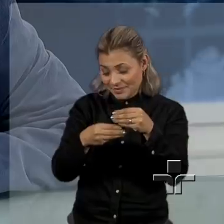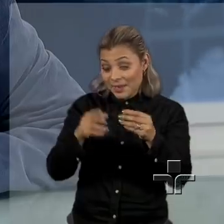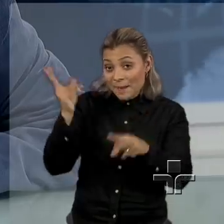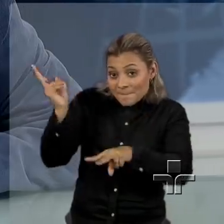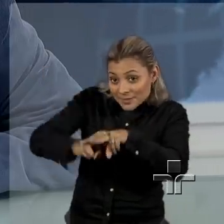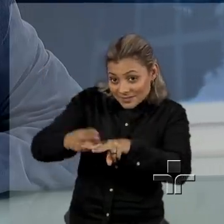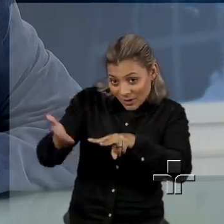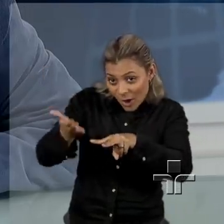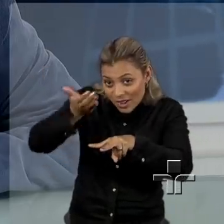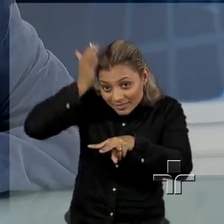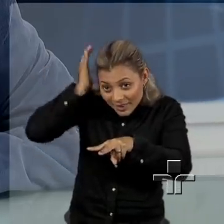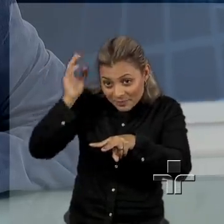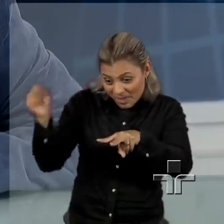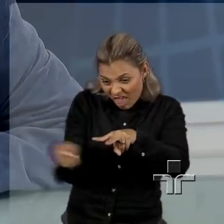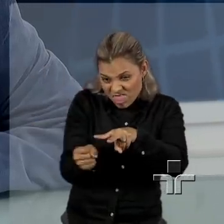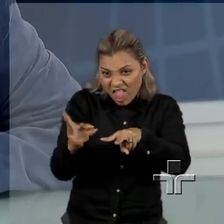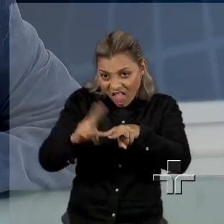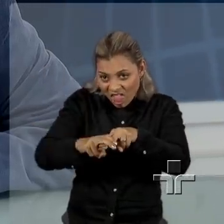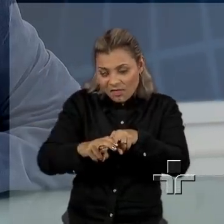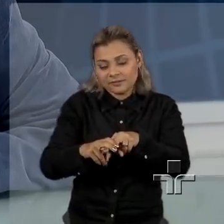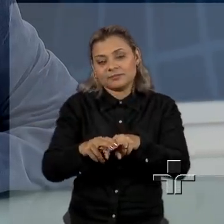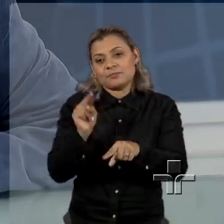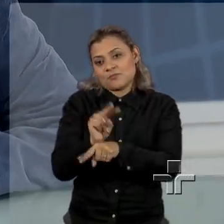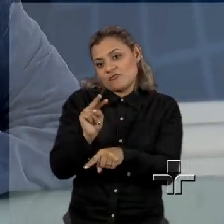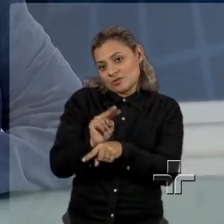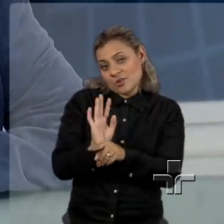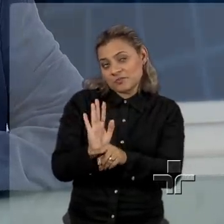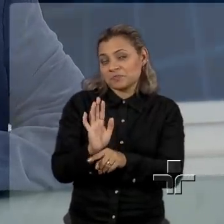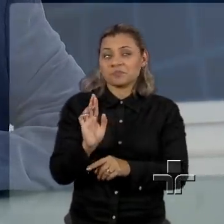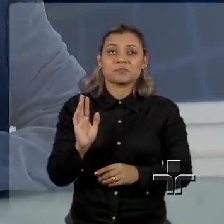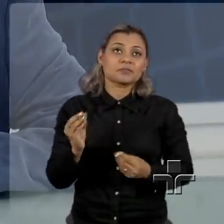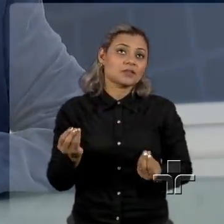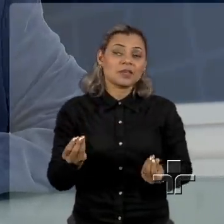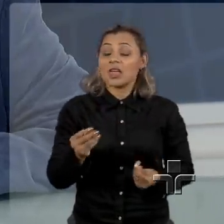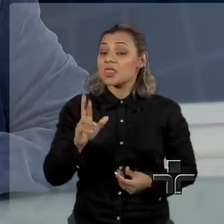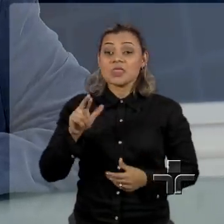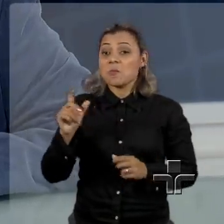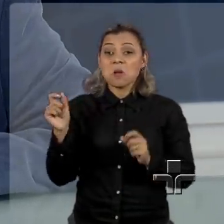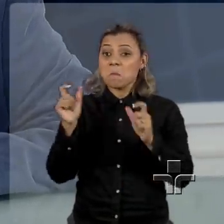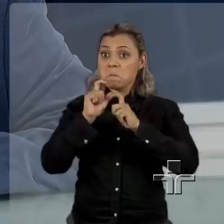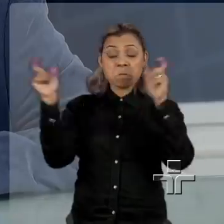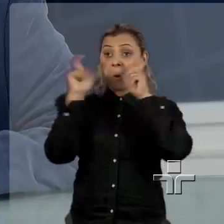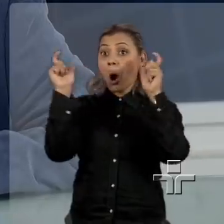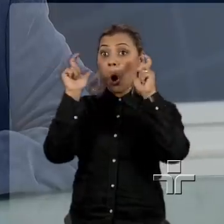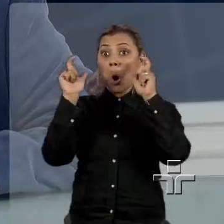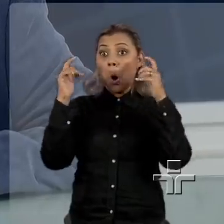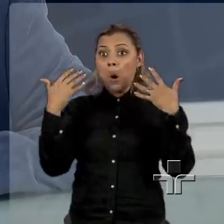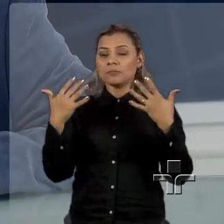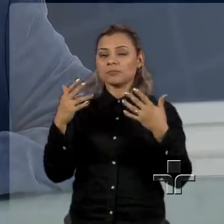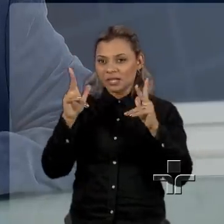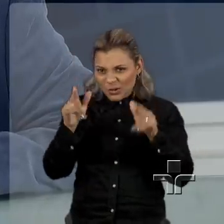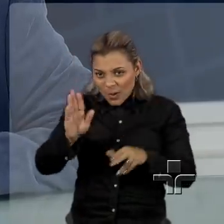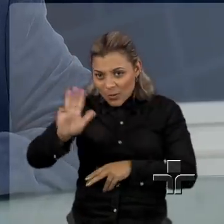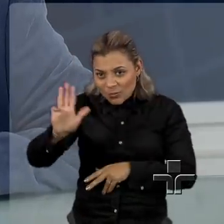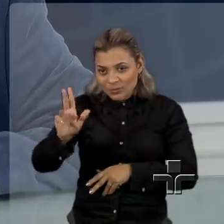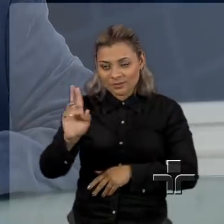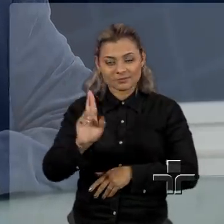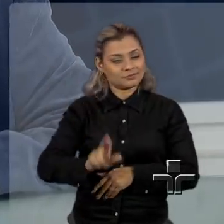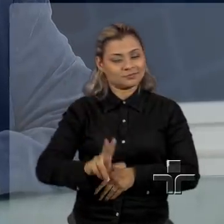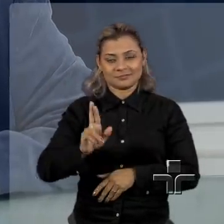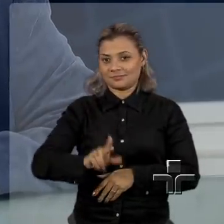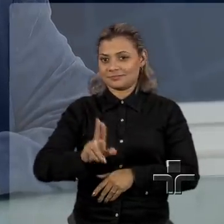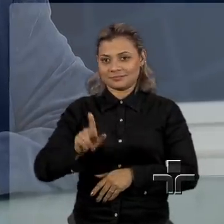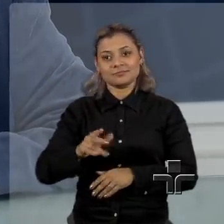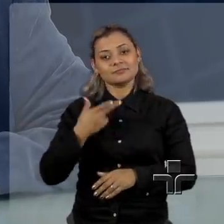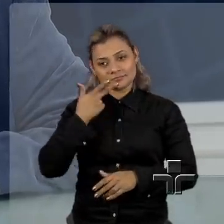Temer, ela não é simbolicamente tão chocante quanto foi a prisão do Lula. Tá? Eu